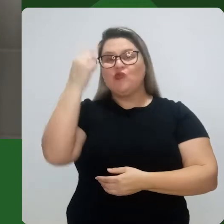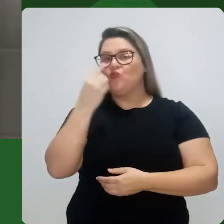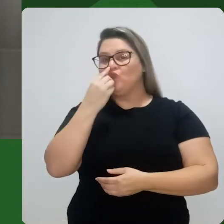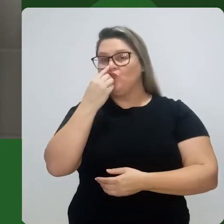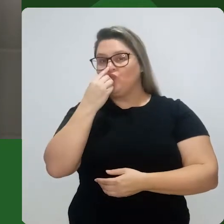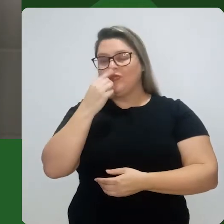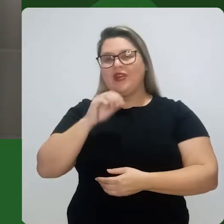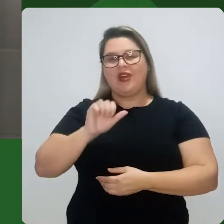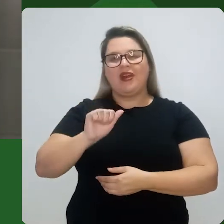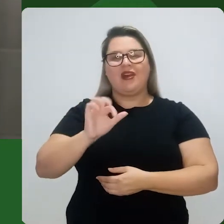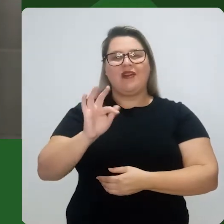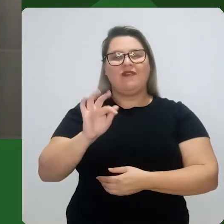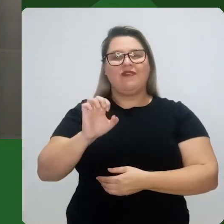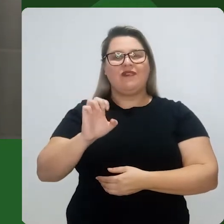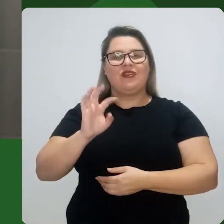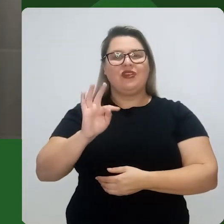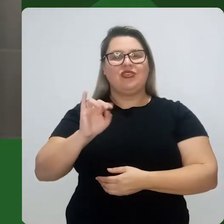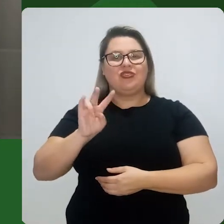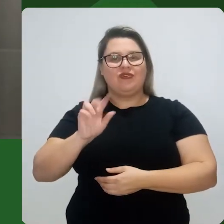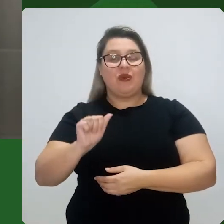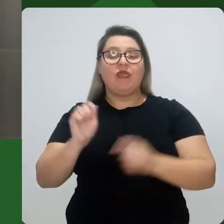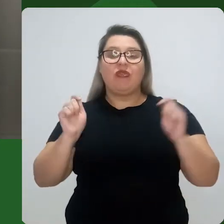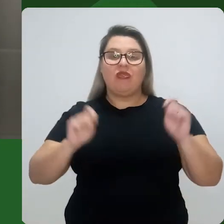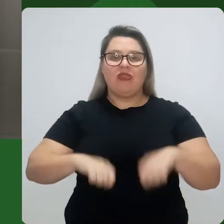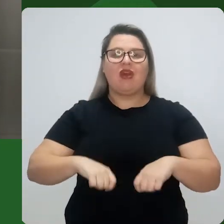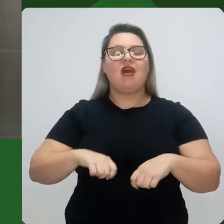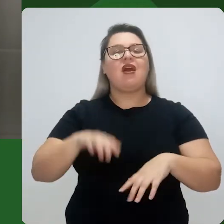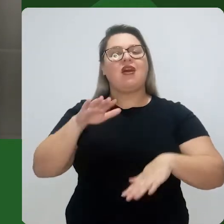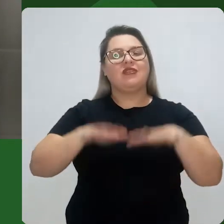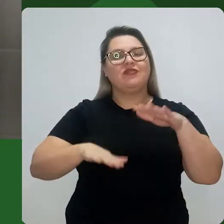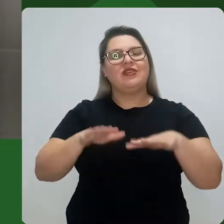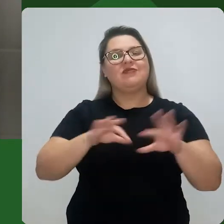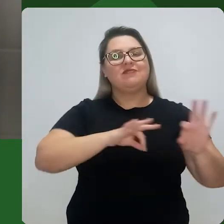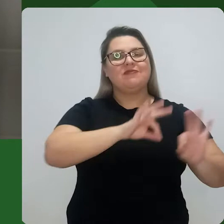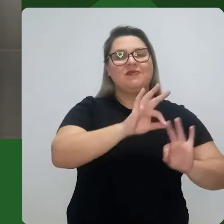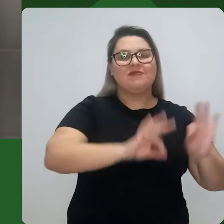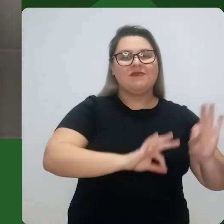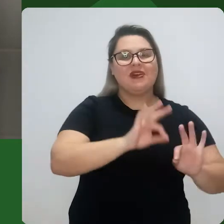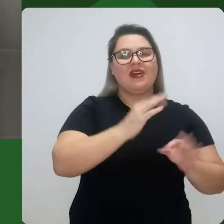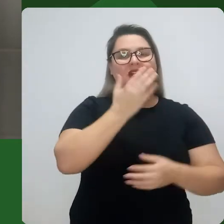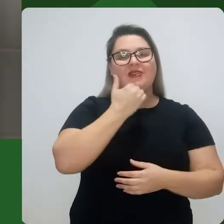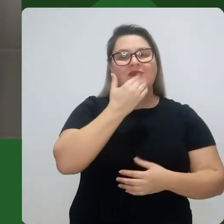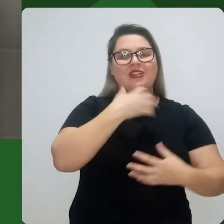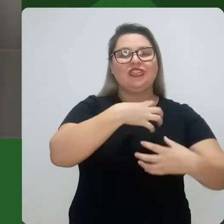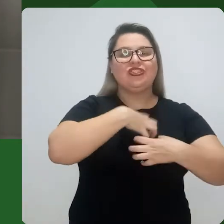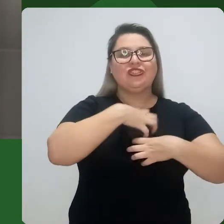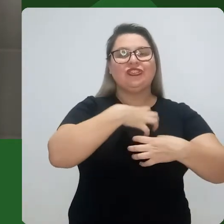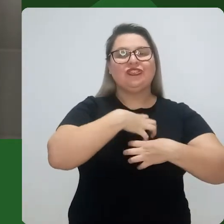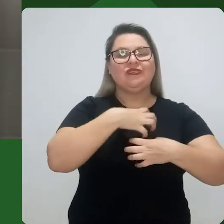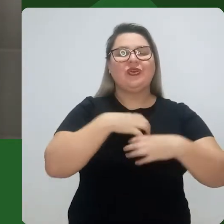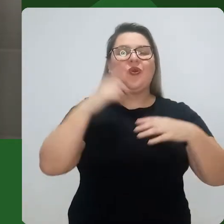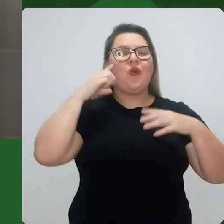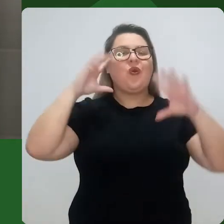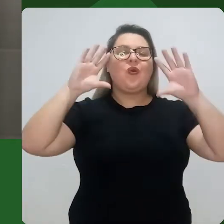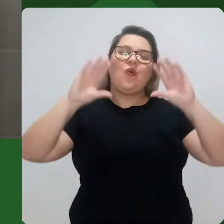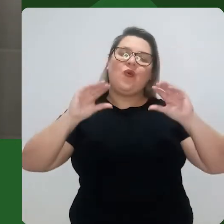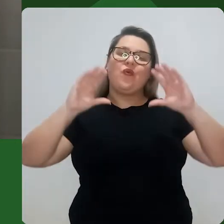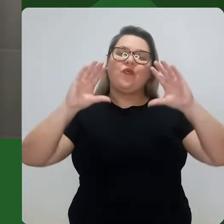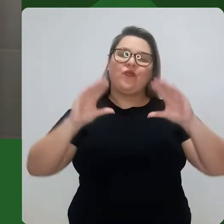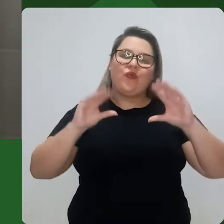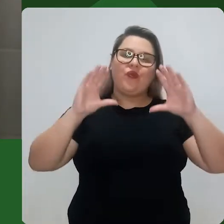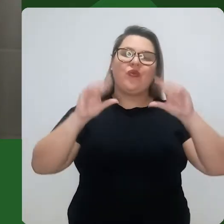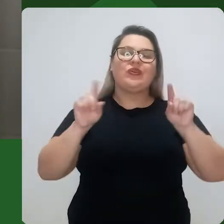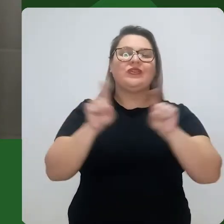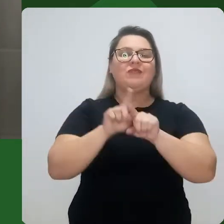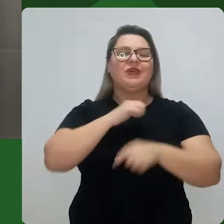memória afetiva, podemos trazer, através de algumas preparações, a sensação de